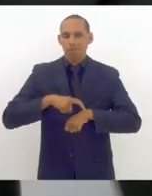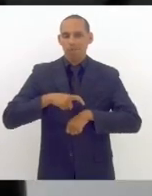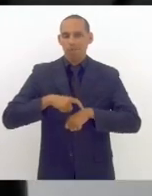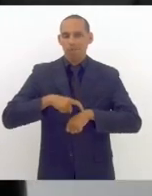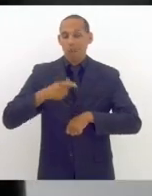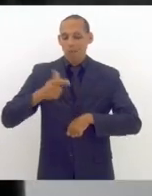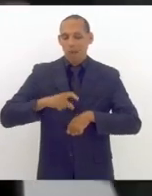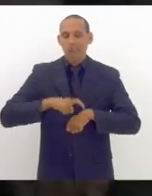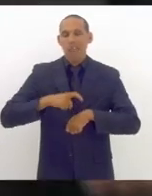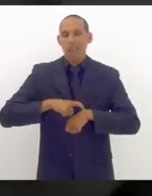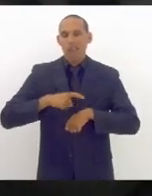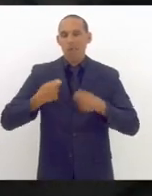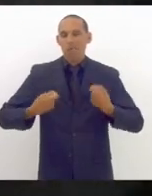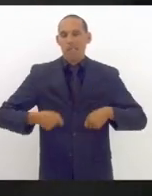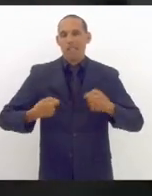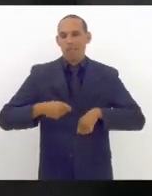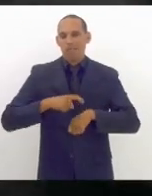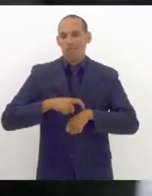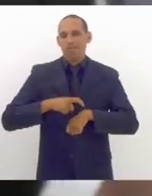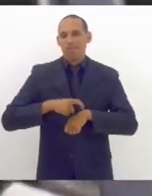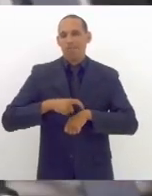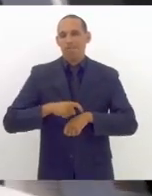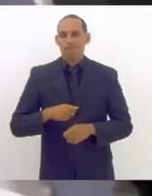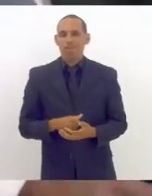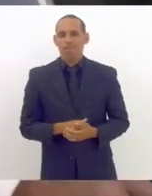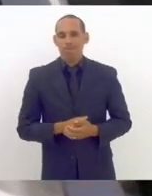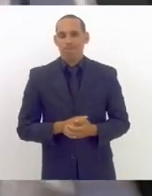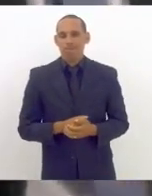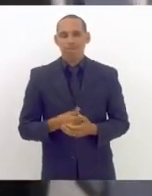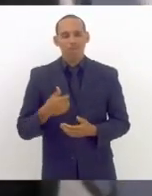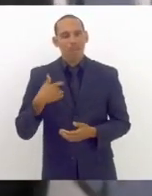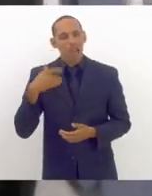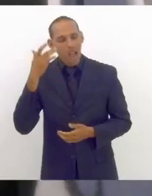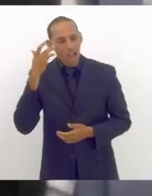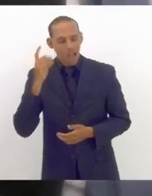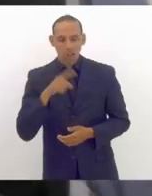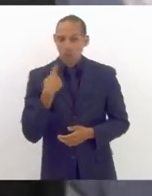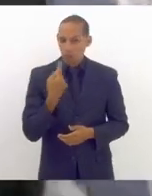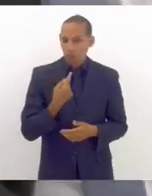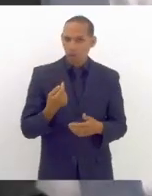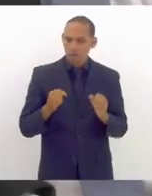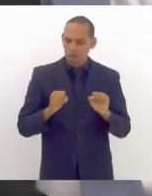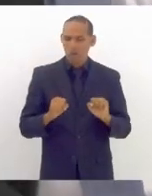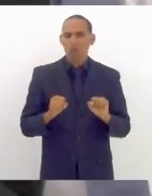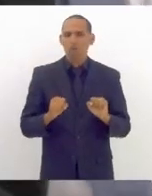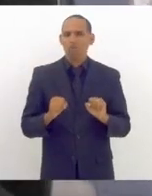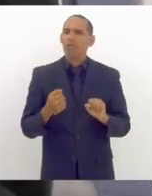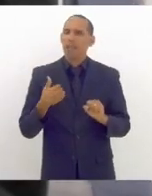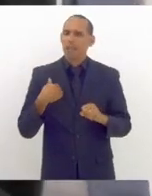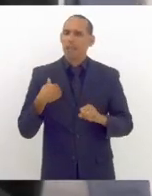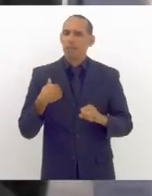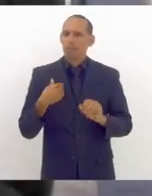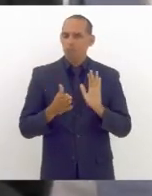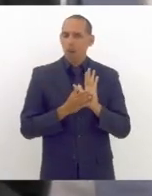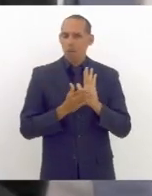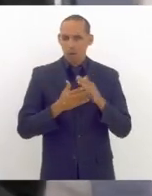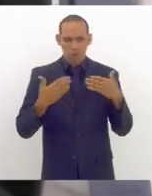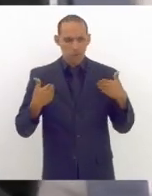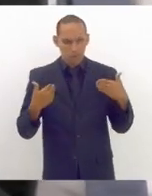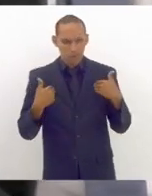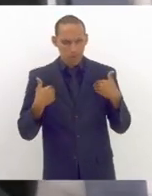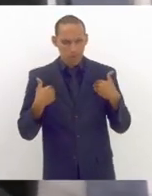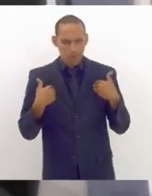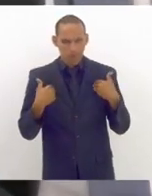a mais diga um tempo a mais eu acho que a gente podia E aí eu vou fazer a minha proposta aqui